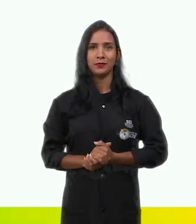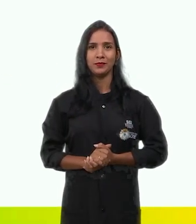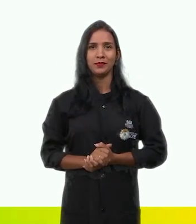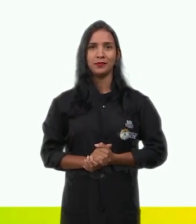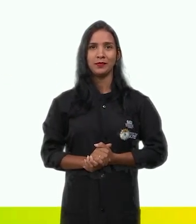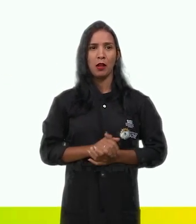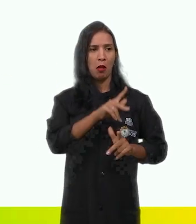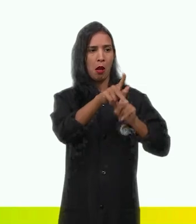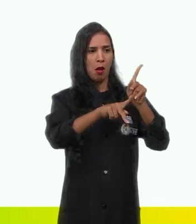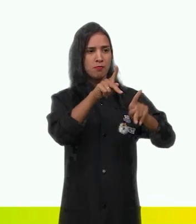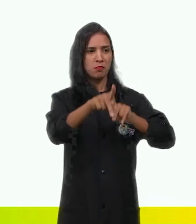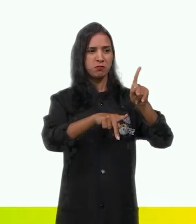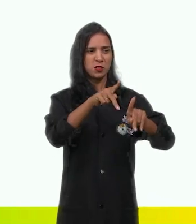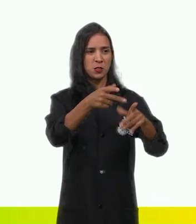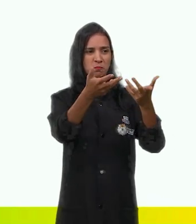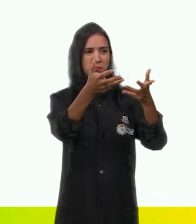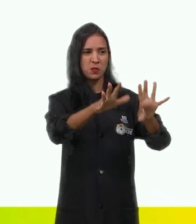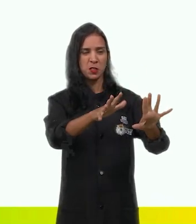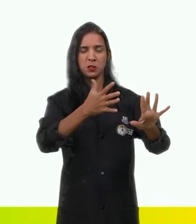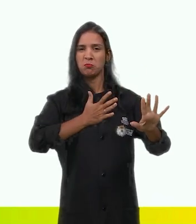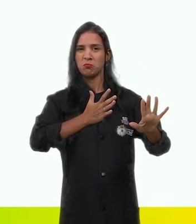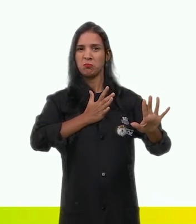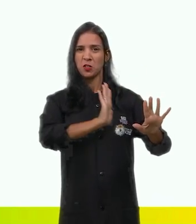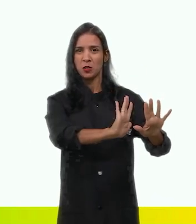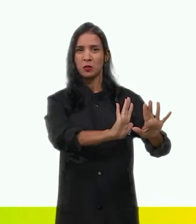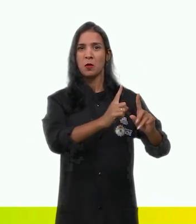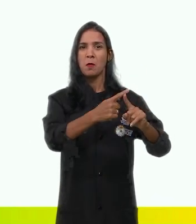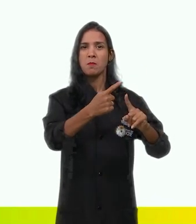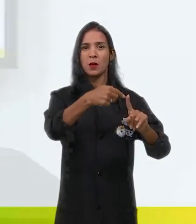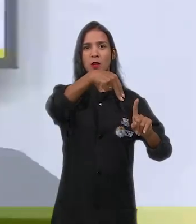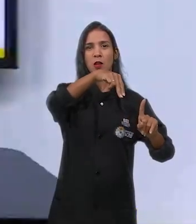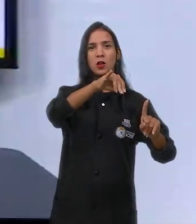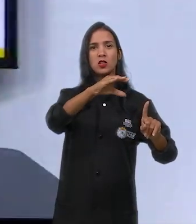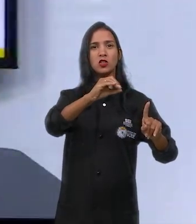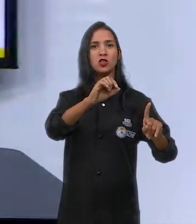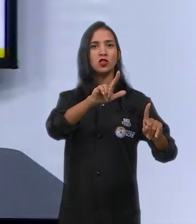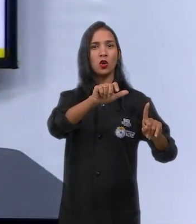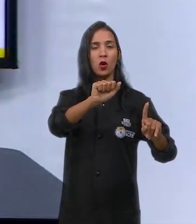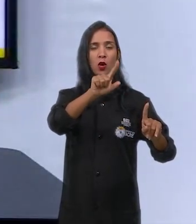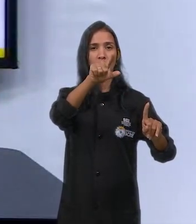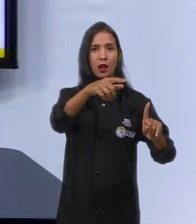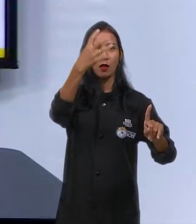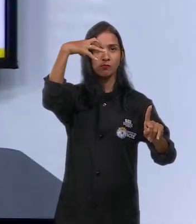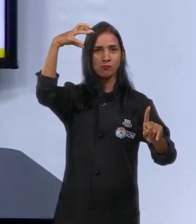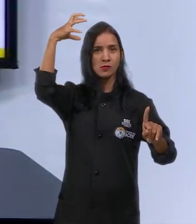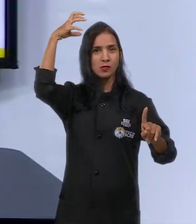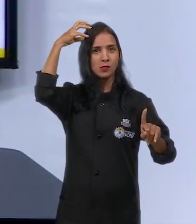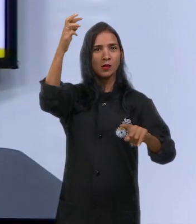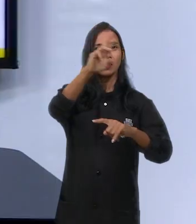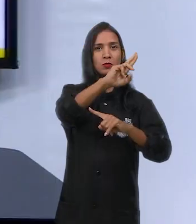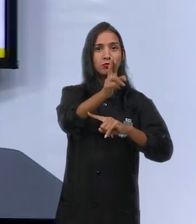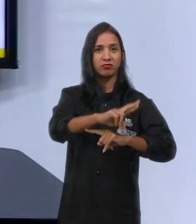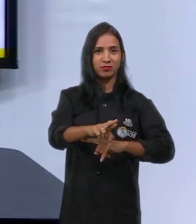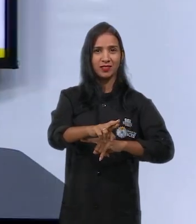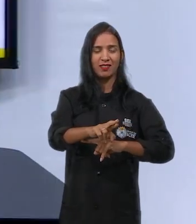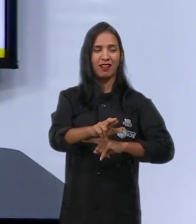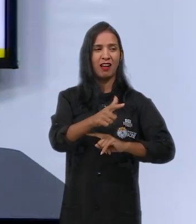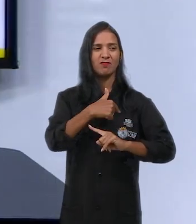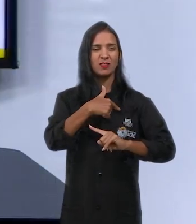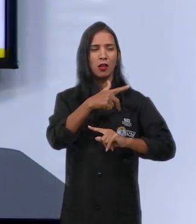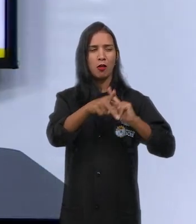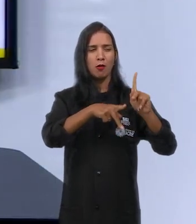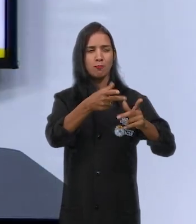o czar, Nicolau II, o imperador da Rússia. Só relembrar uma curiosidade para vocês. Czar